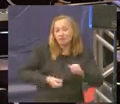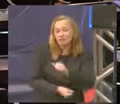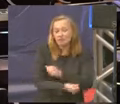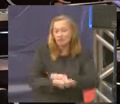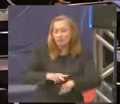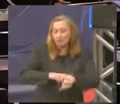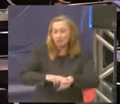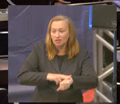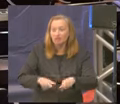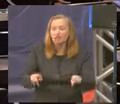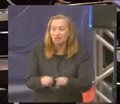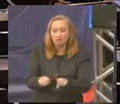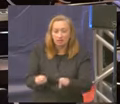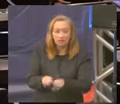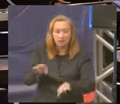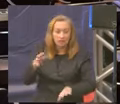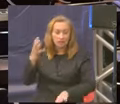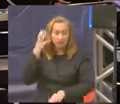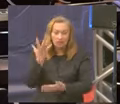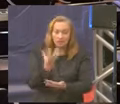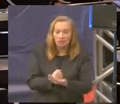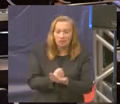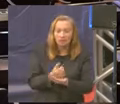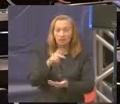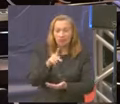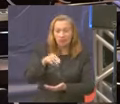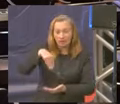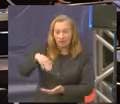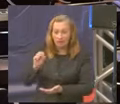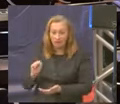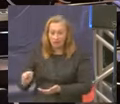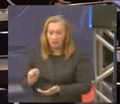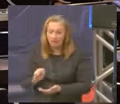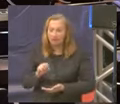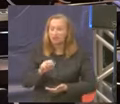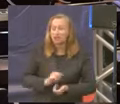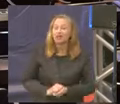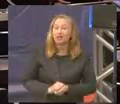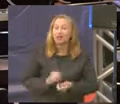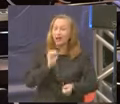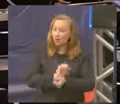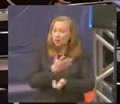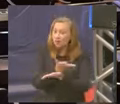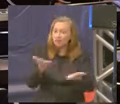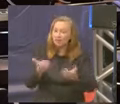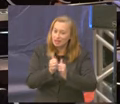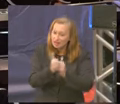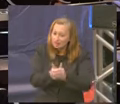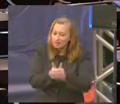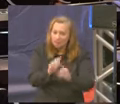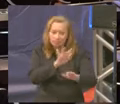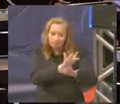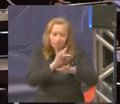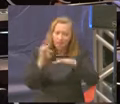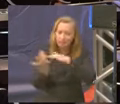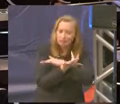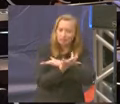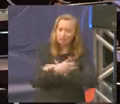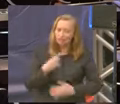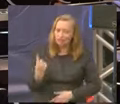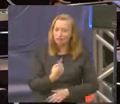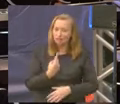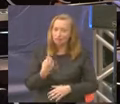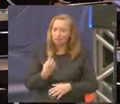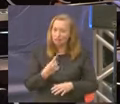impulsionando startups e PMEs para um futuro ESG. Aguardamos por vocês, sigam nossas redes sociais e fiquem